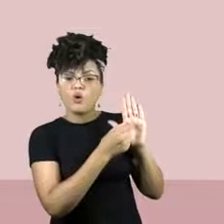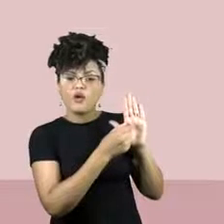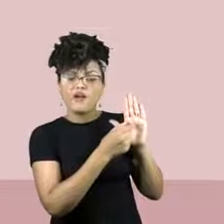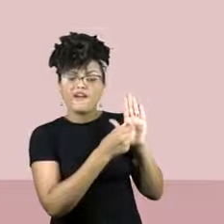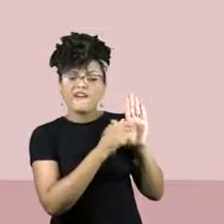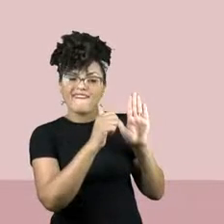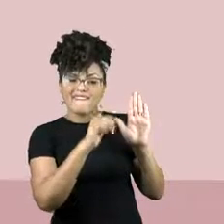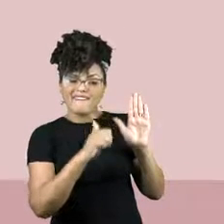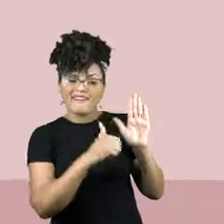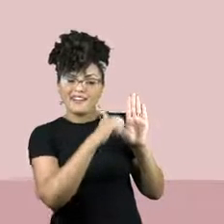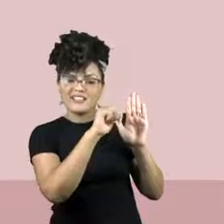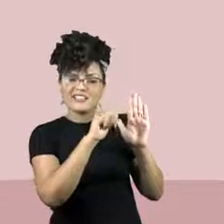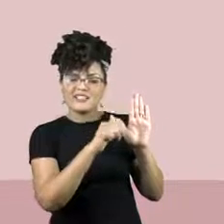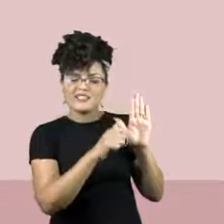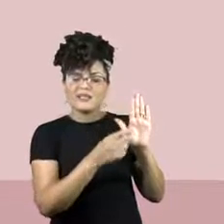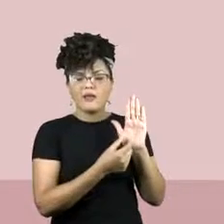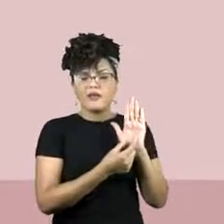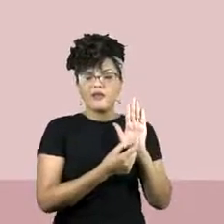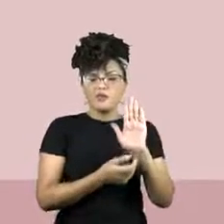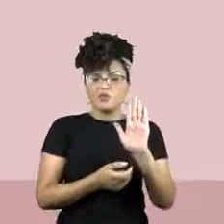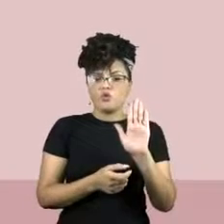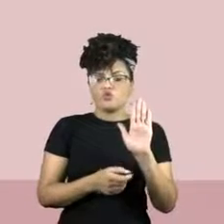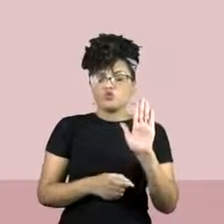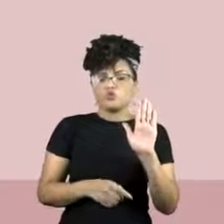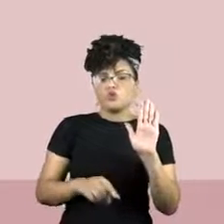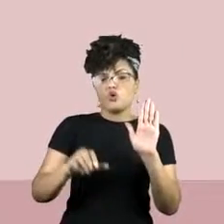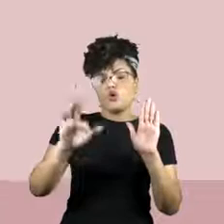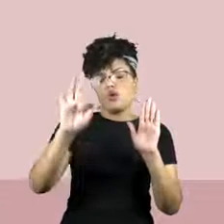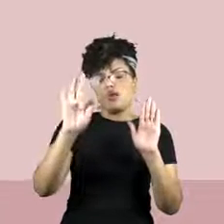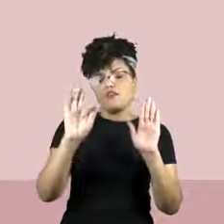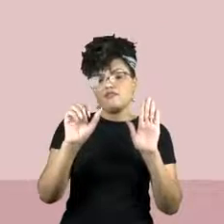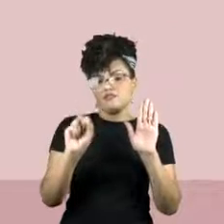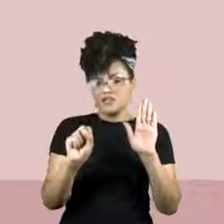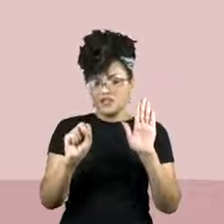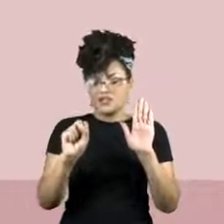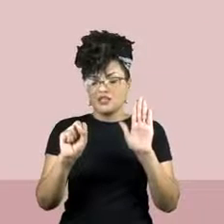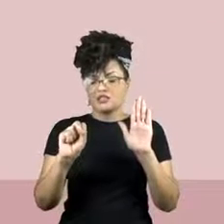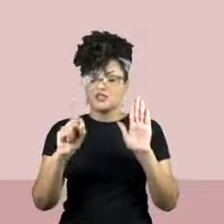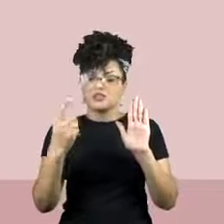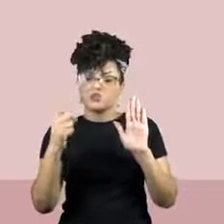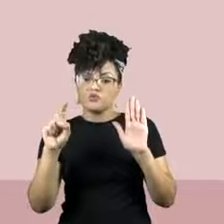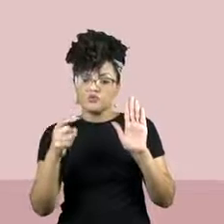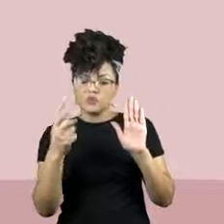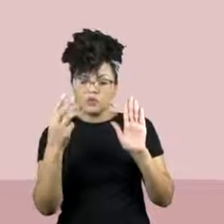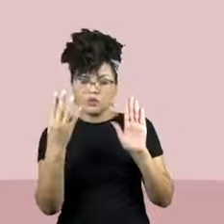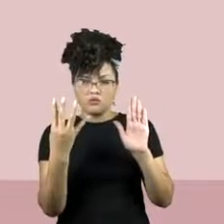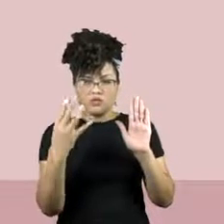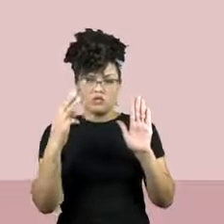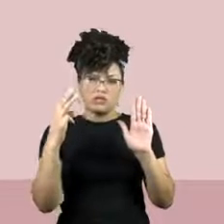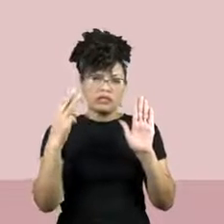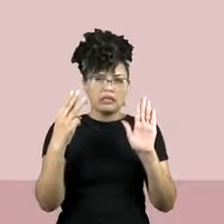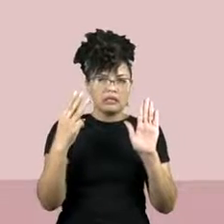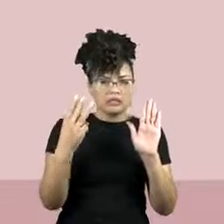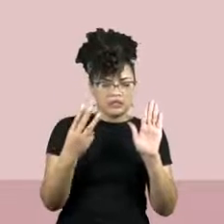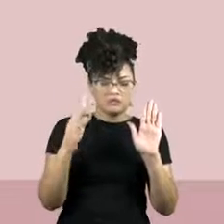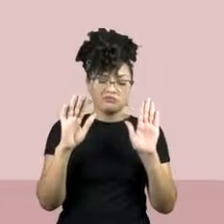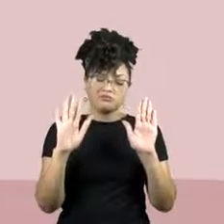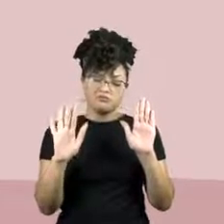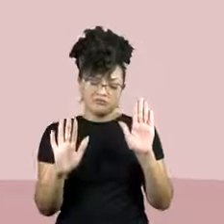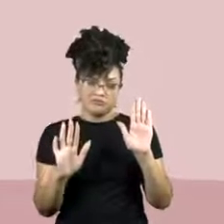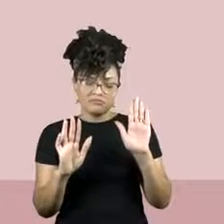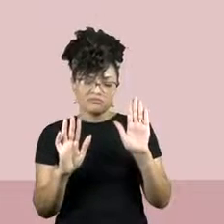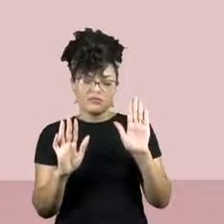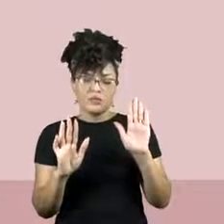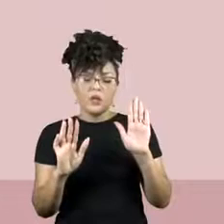tá? Então, ele deu o fator para a gente, que deu um fator de 1,43, né? Se a gente voltar no slide, deu 1,42, alguma coisa, né? É claro que